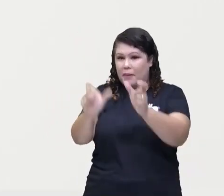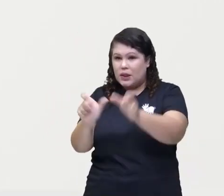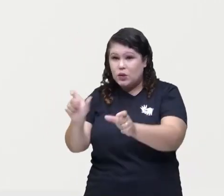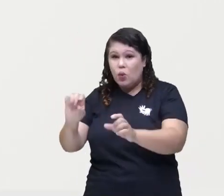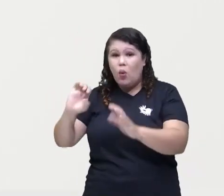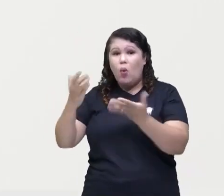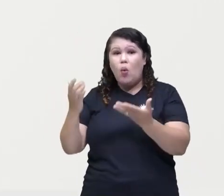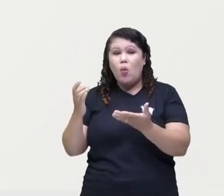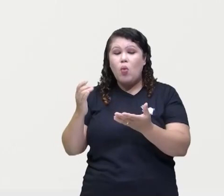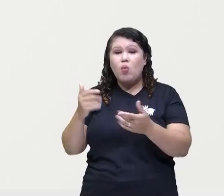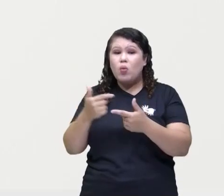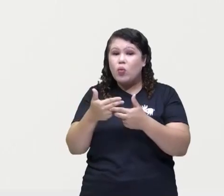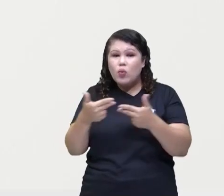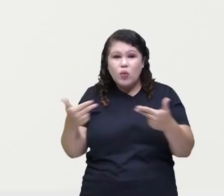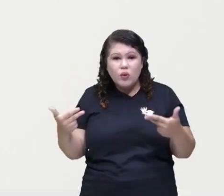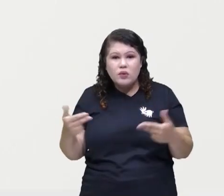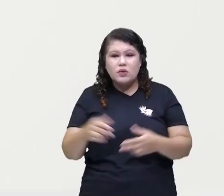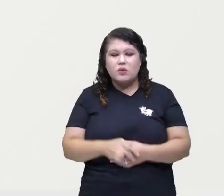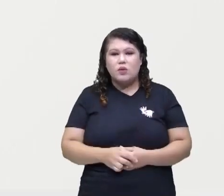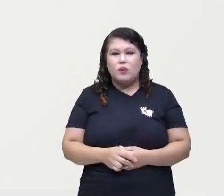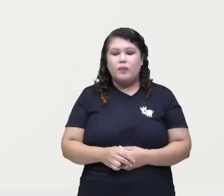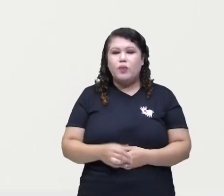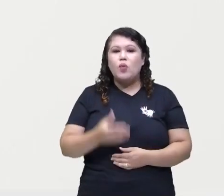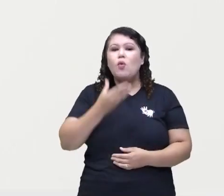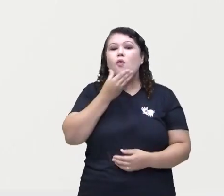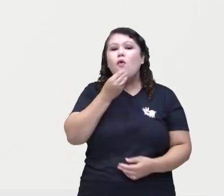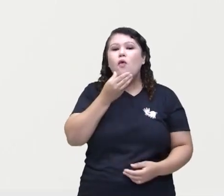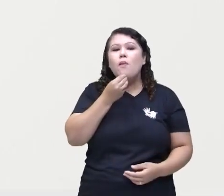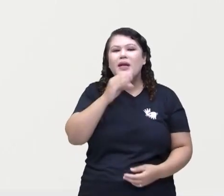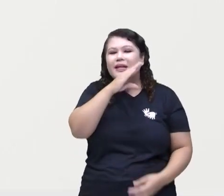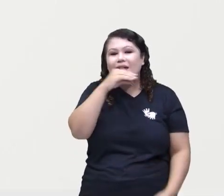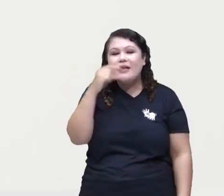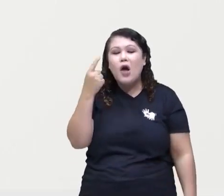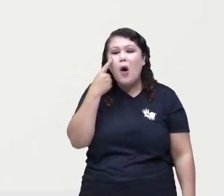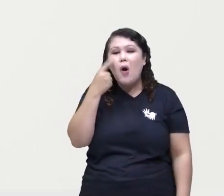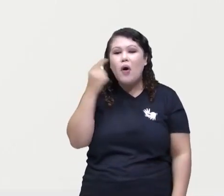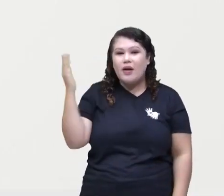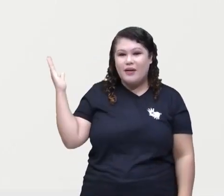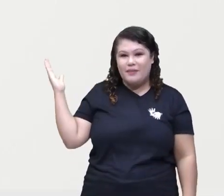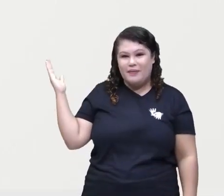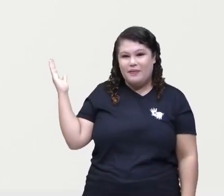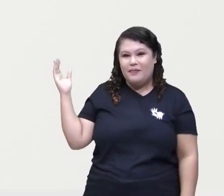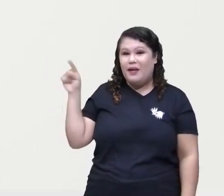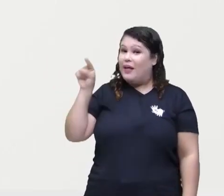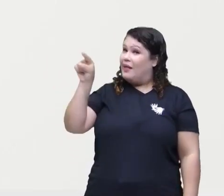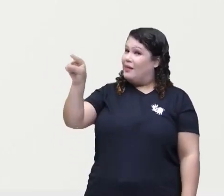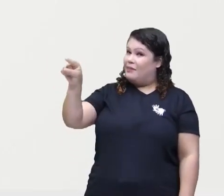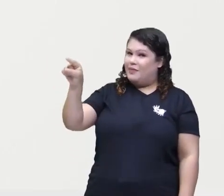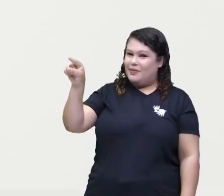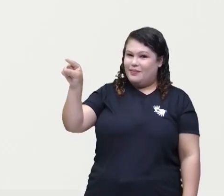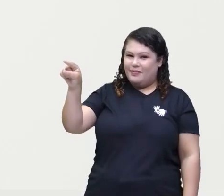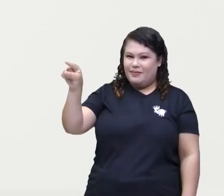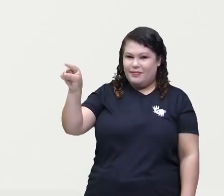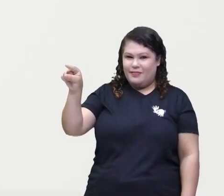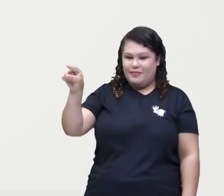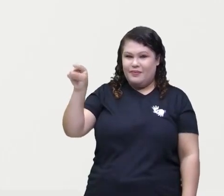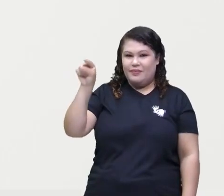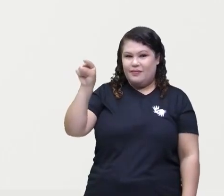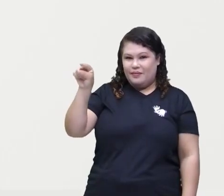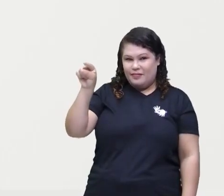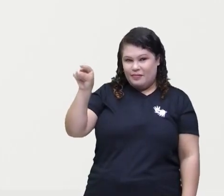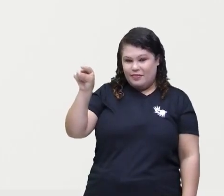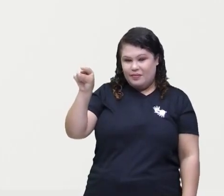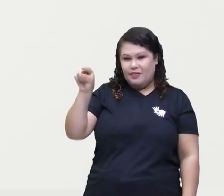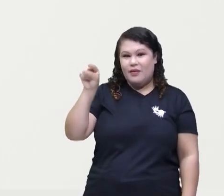alguém. Observem para onde esse menininho está apontando. Ele está apontando para onde? Para o nosso texto que está